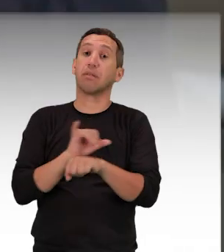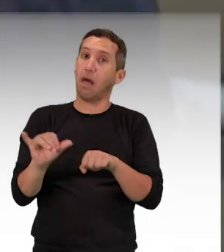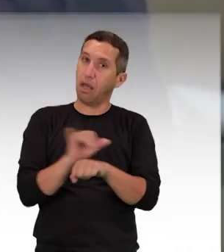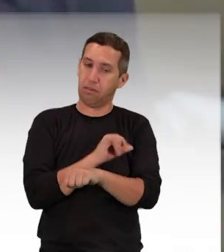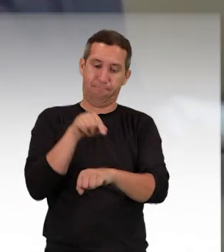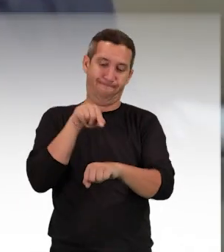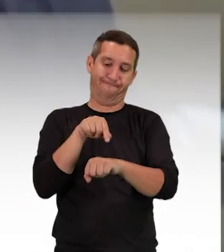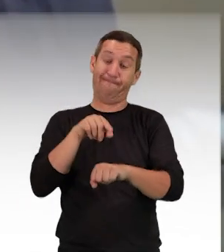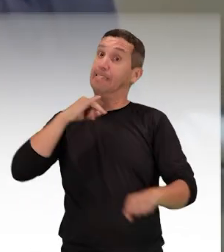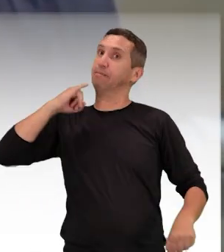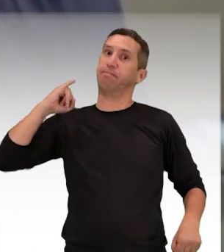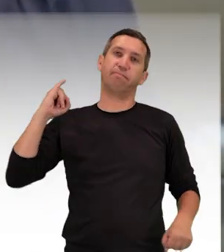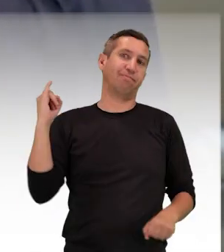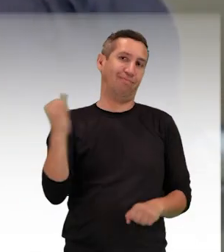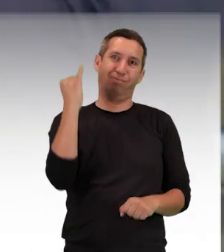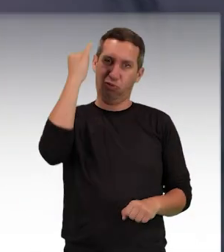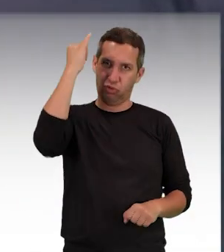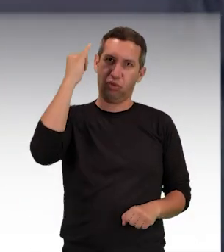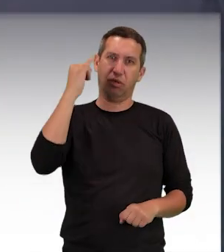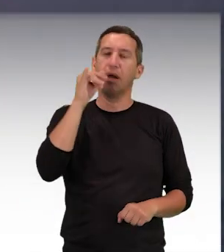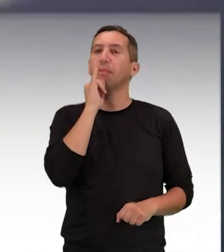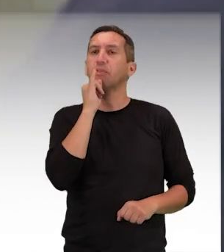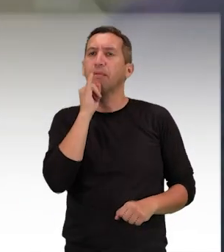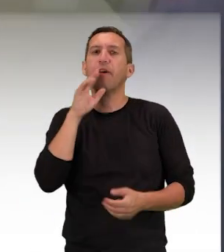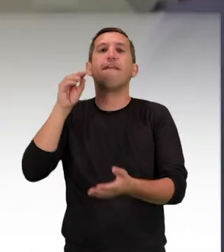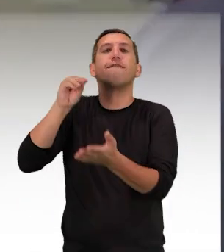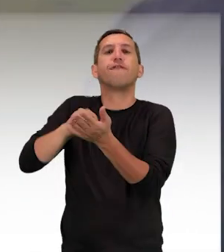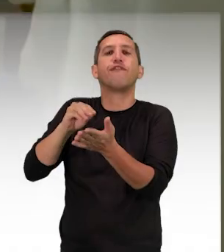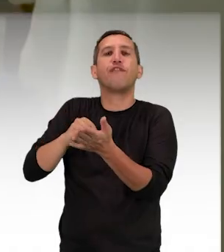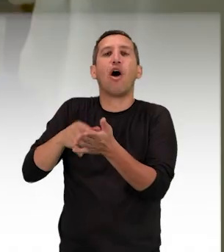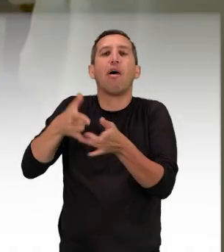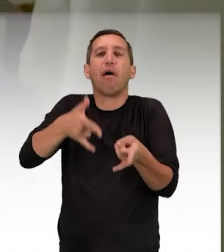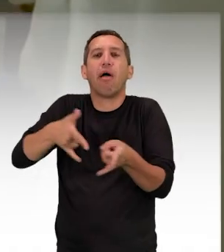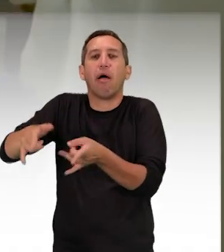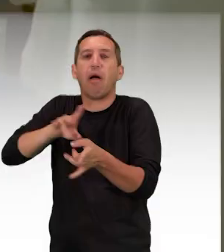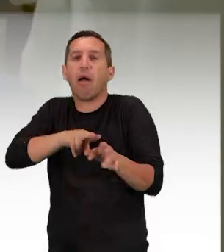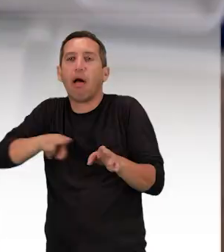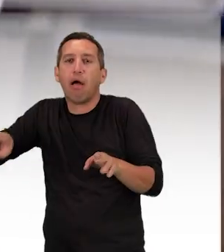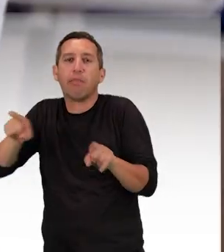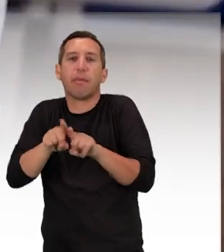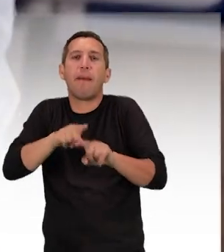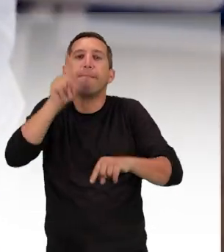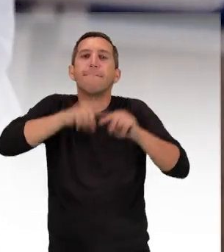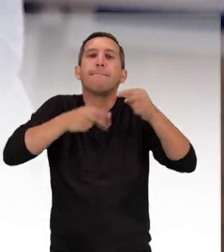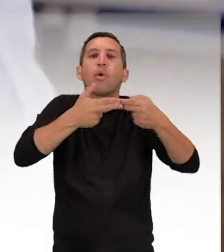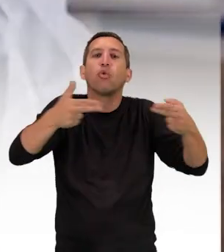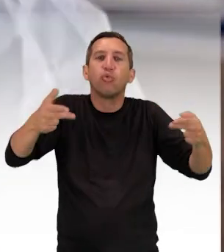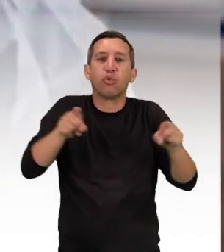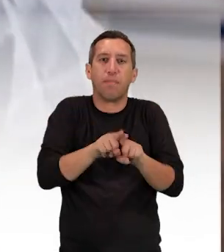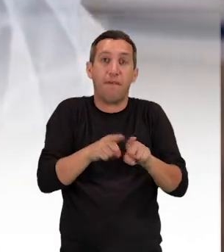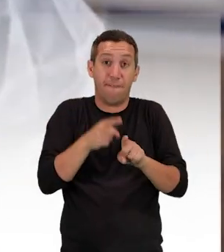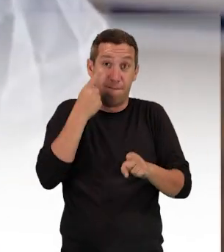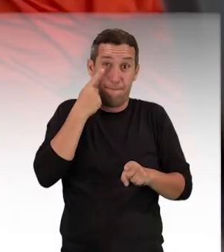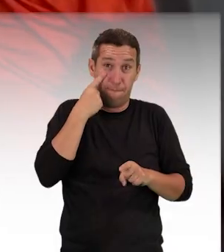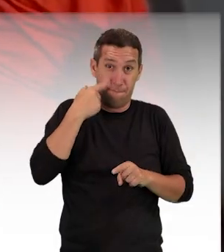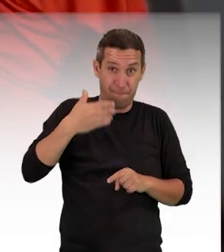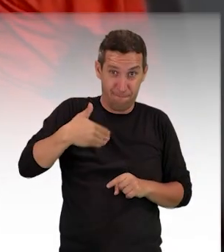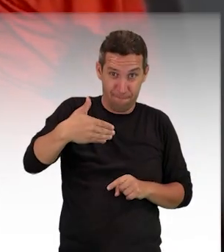A estratégia seria fundamental para enfrentar problemas como falta de leitos, máscaras